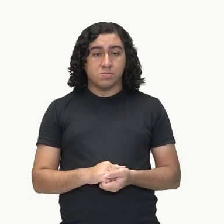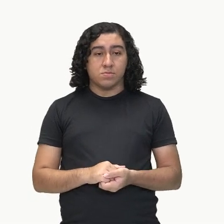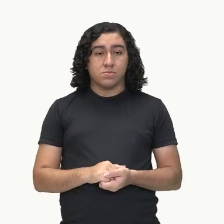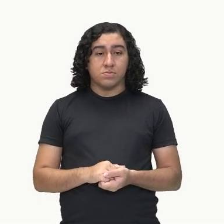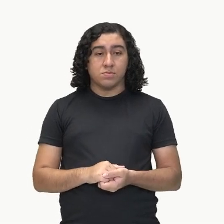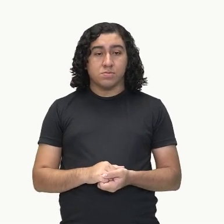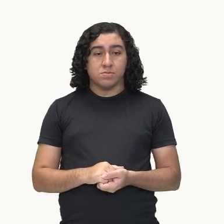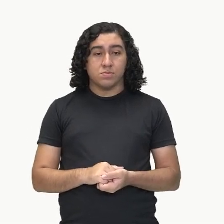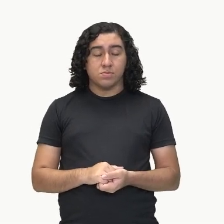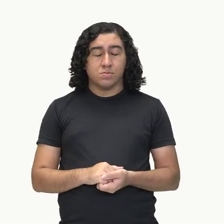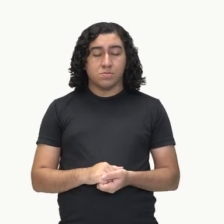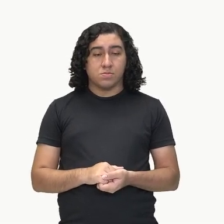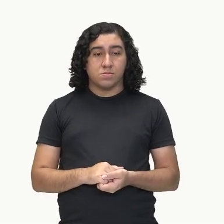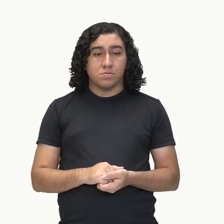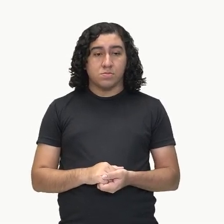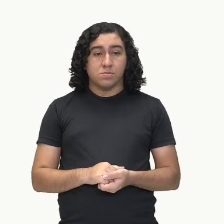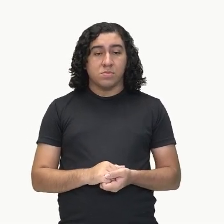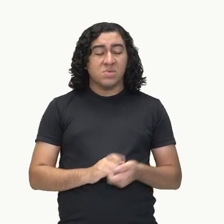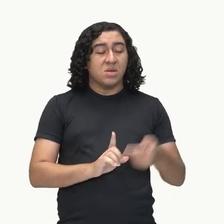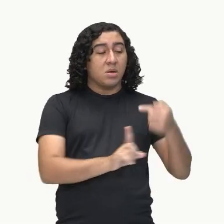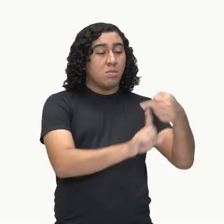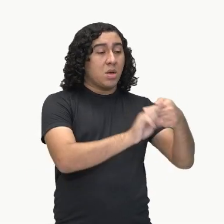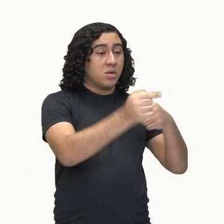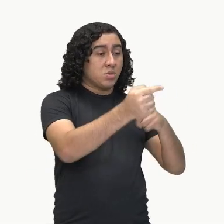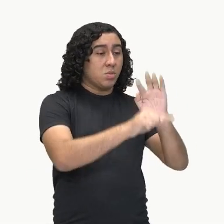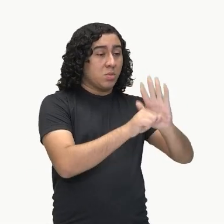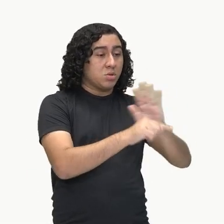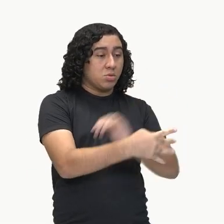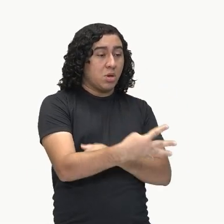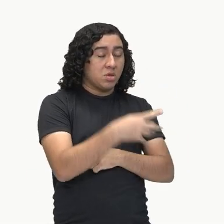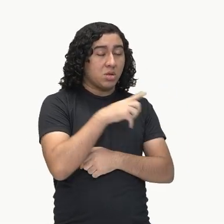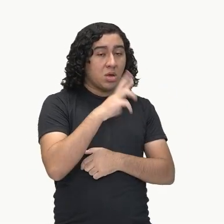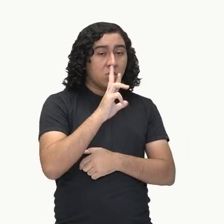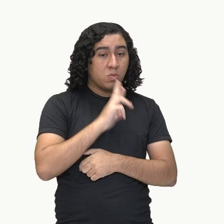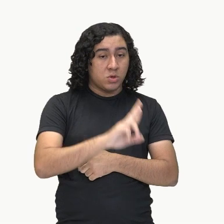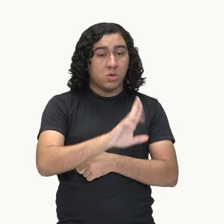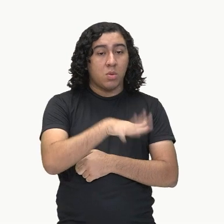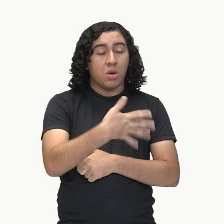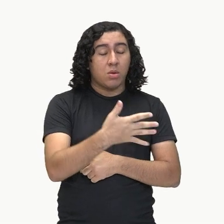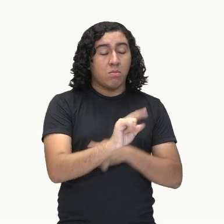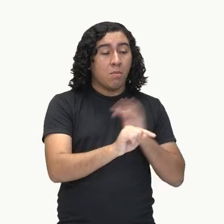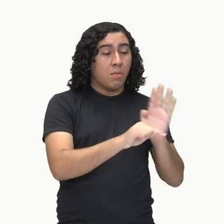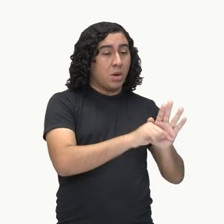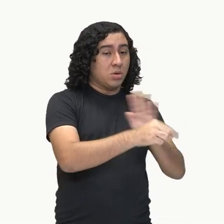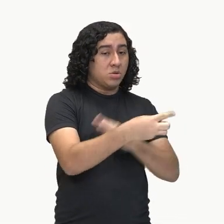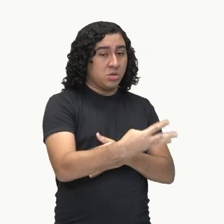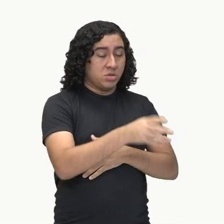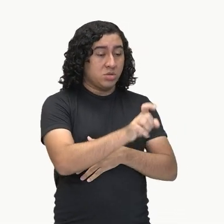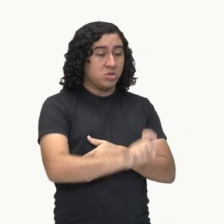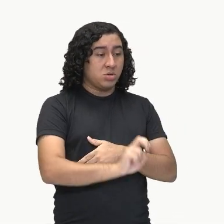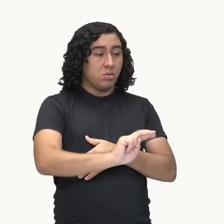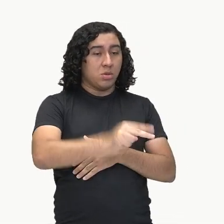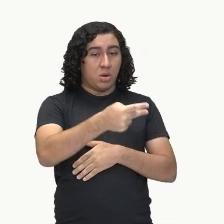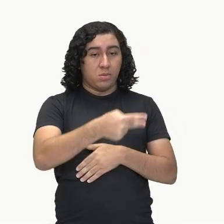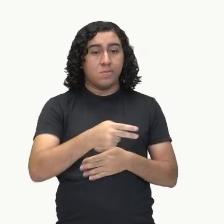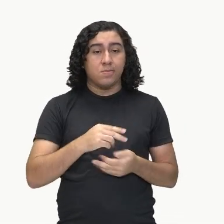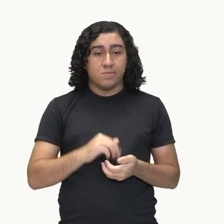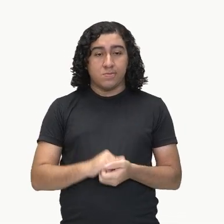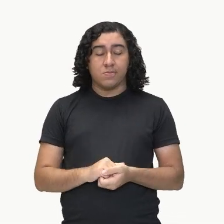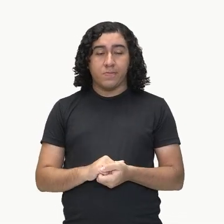coeficientes, mais 1 menos 4, nós teremos menos 3x ao